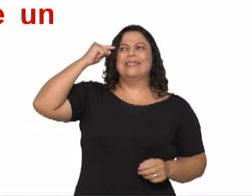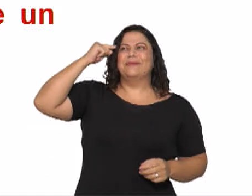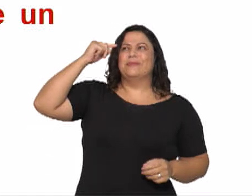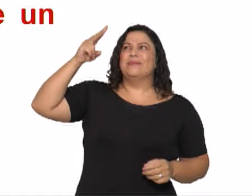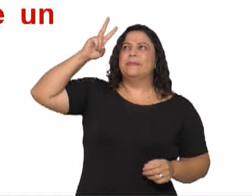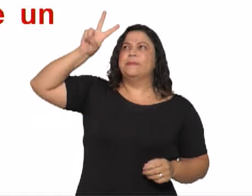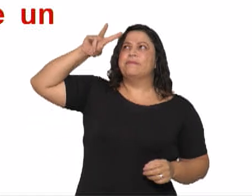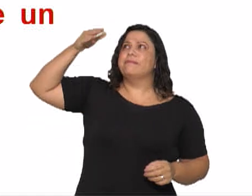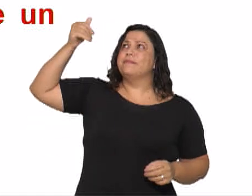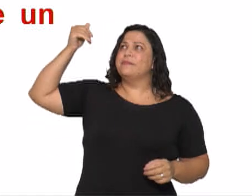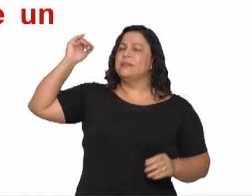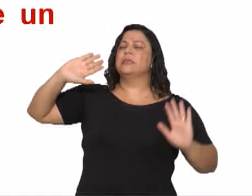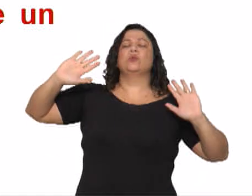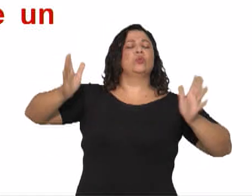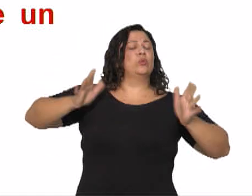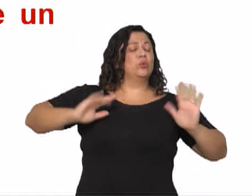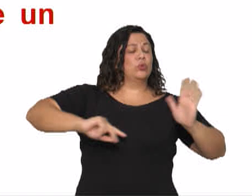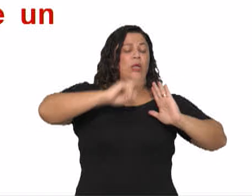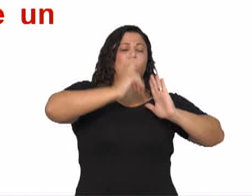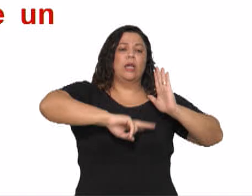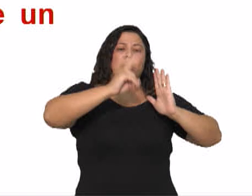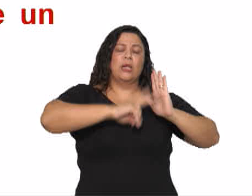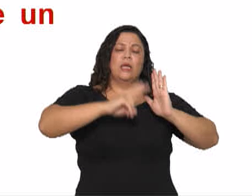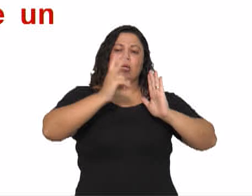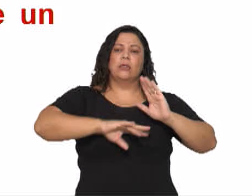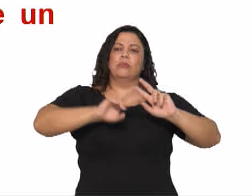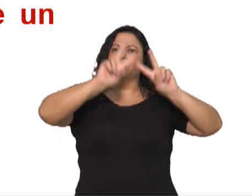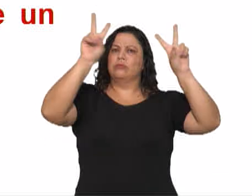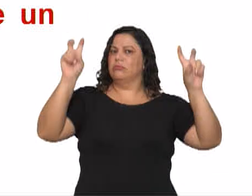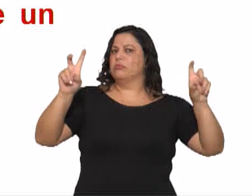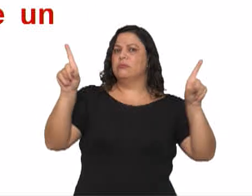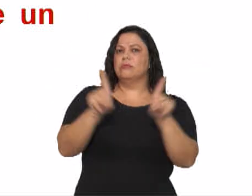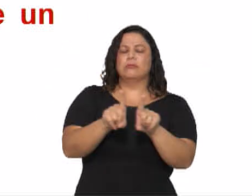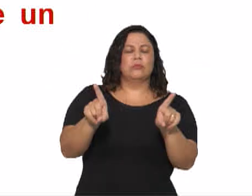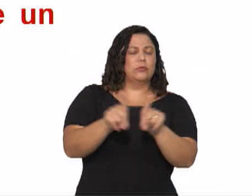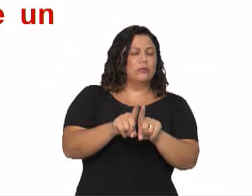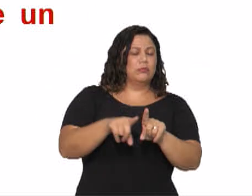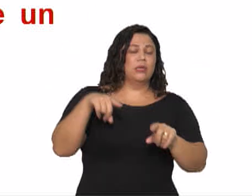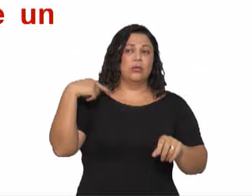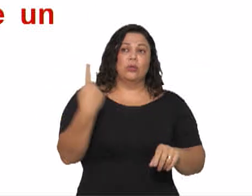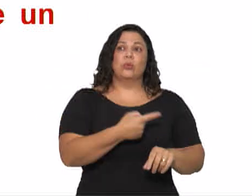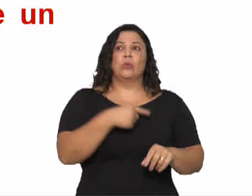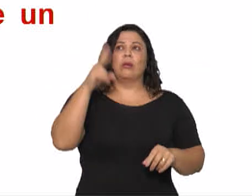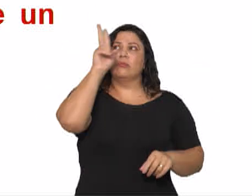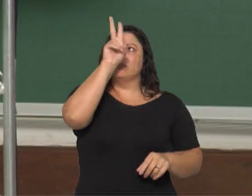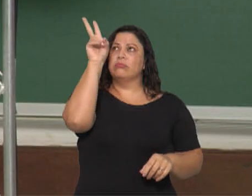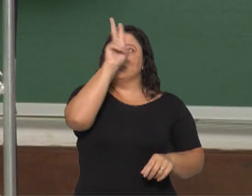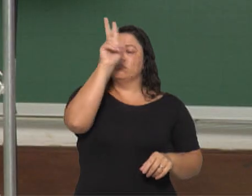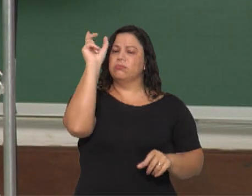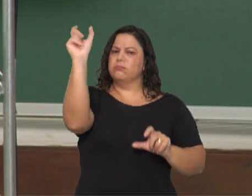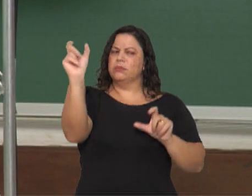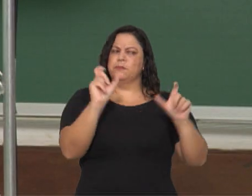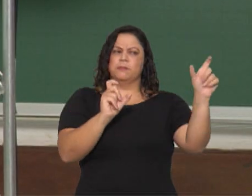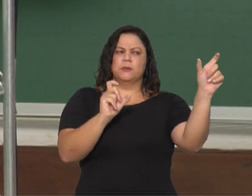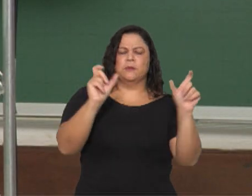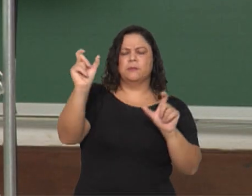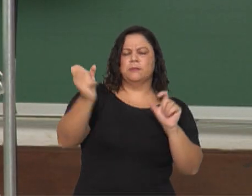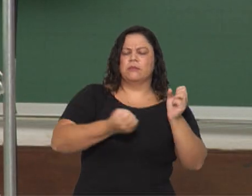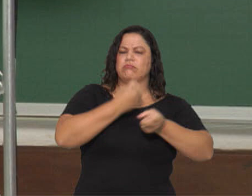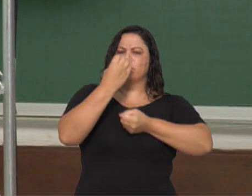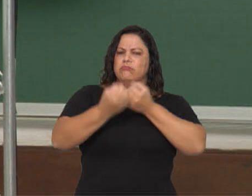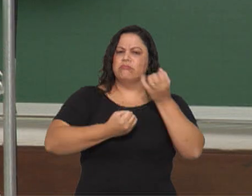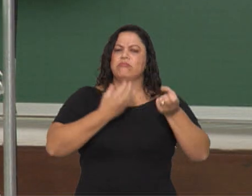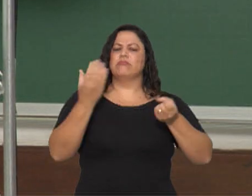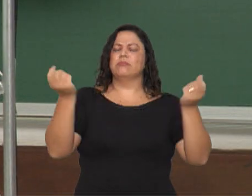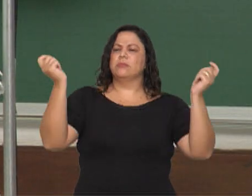memória textos que já fizemos leitura, temas também. Nós recordamos, lembramos palavras, expressões e